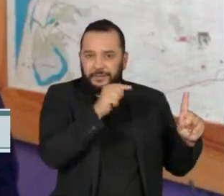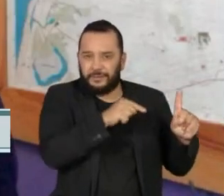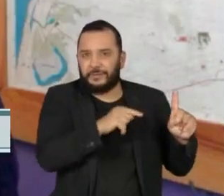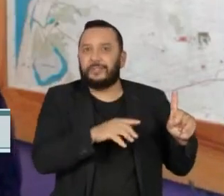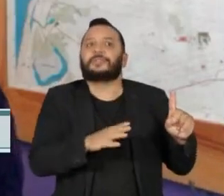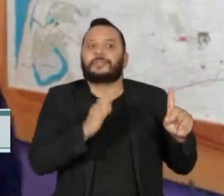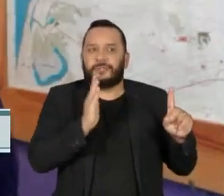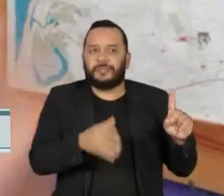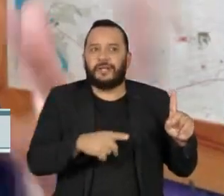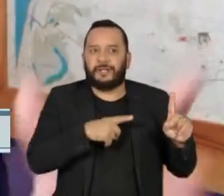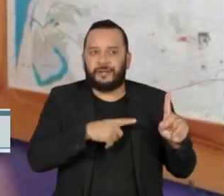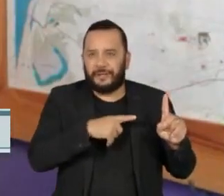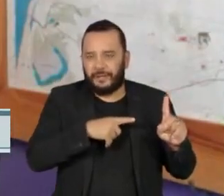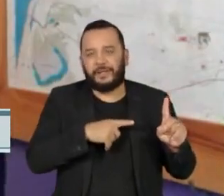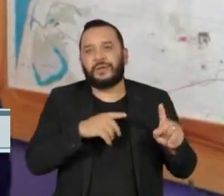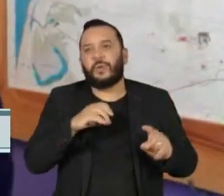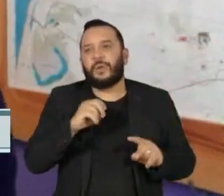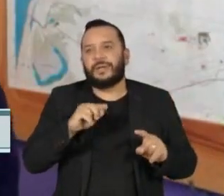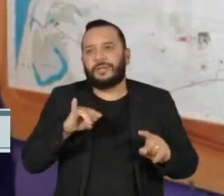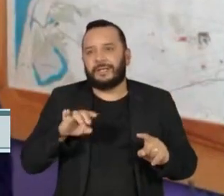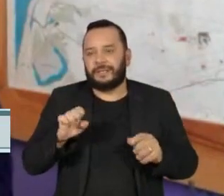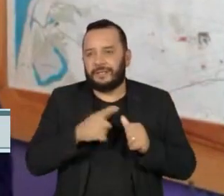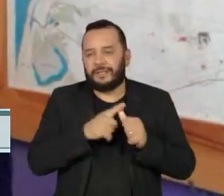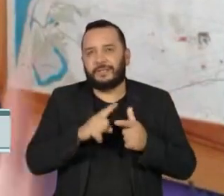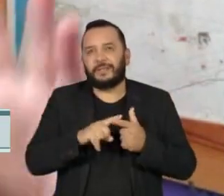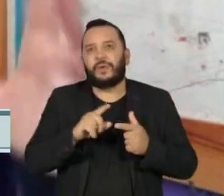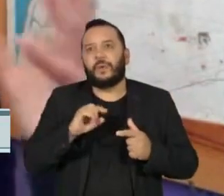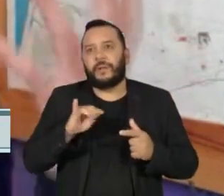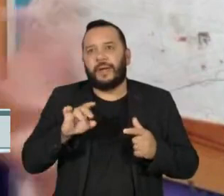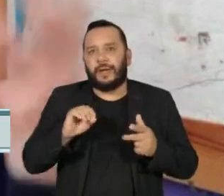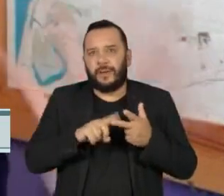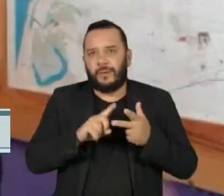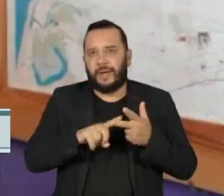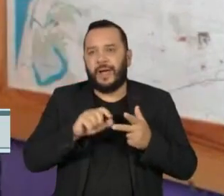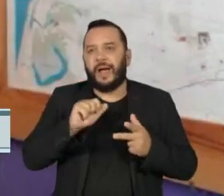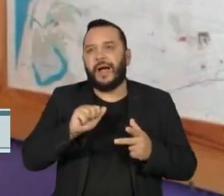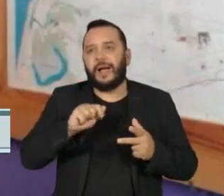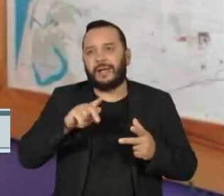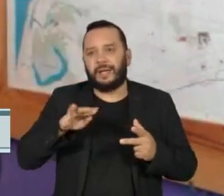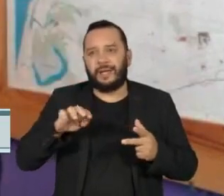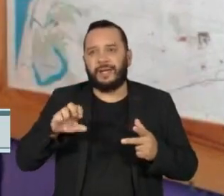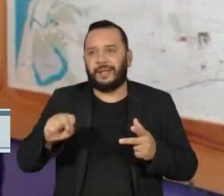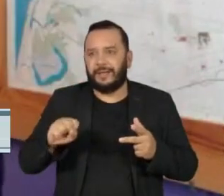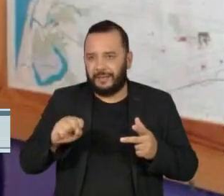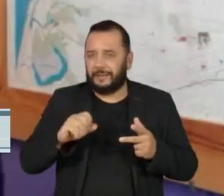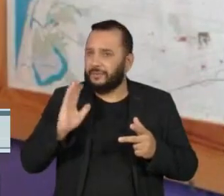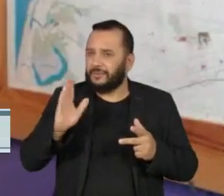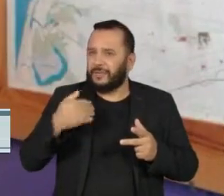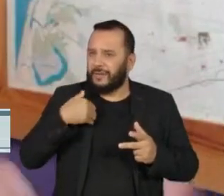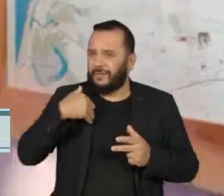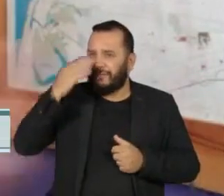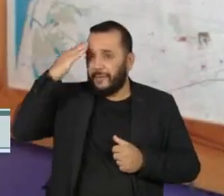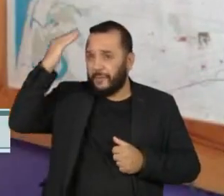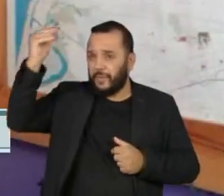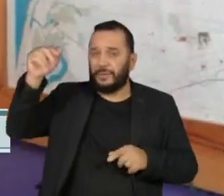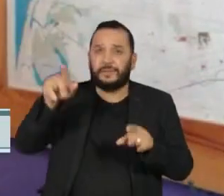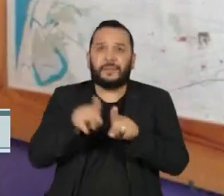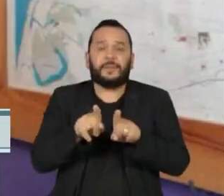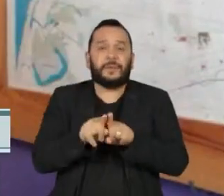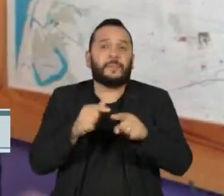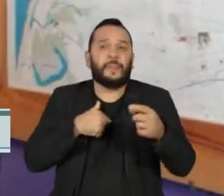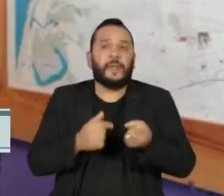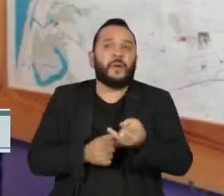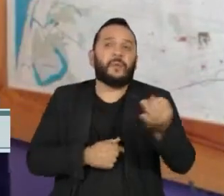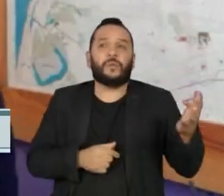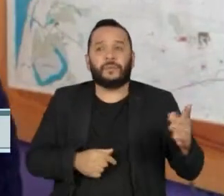no livro, como Ulisses, Homero, Agamemnon, Aquiles, personagens que já povoam mais o nosso imaginário, quanto eu busco também olhar para